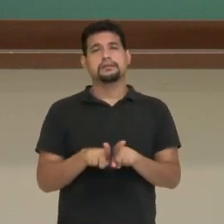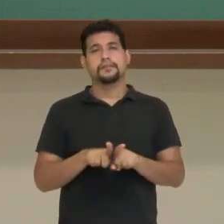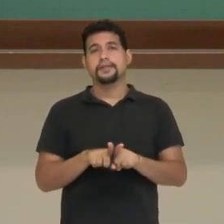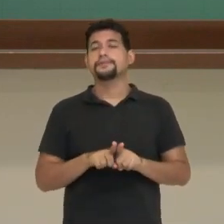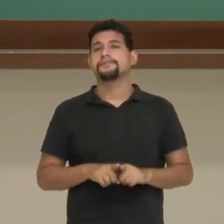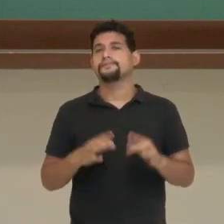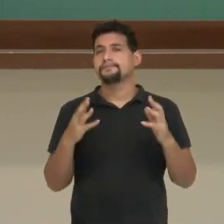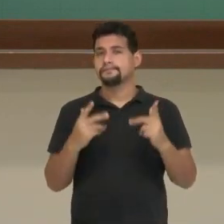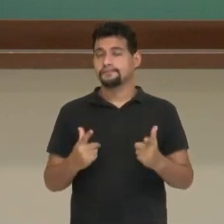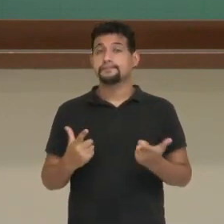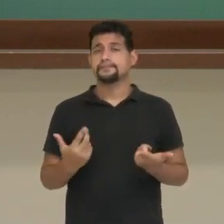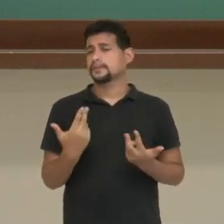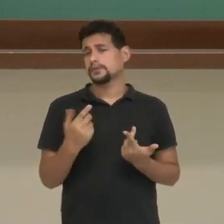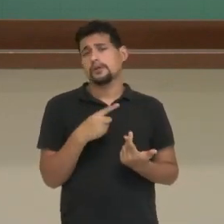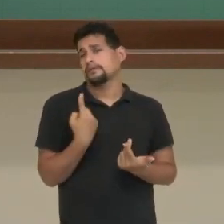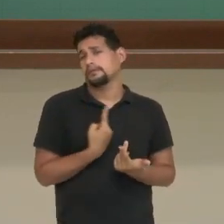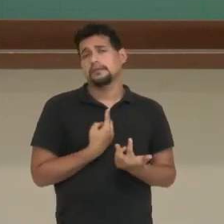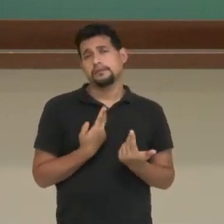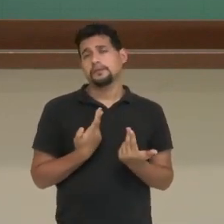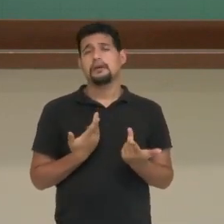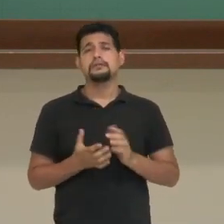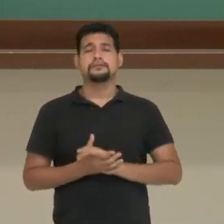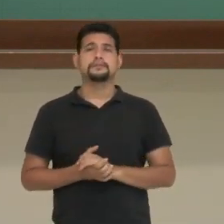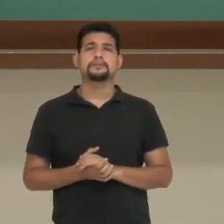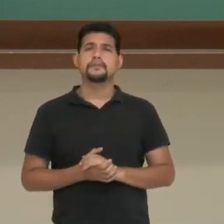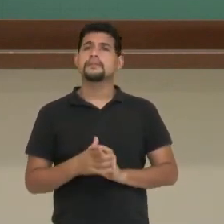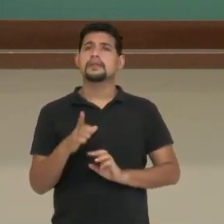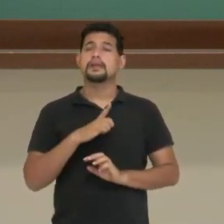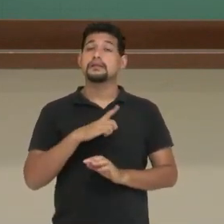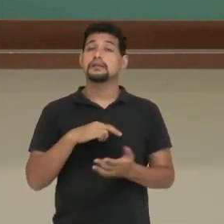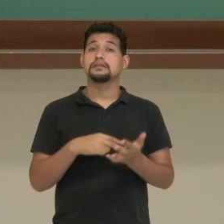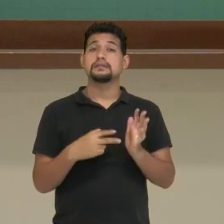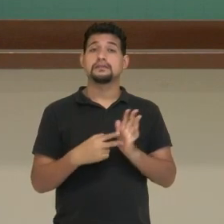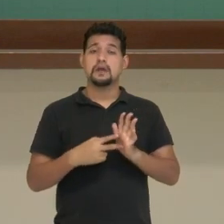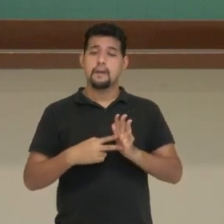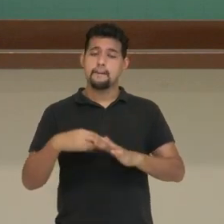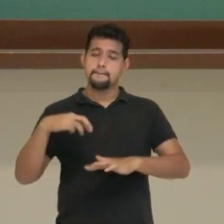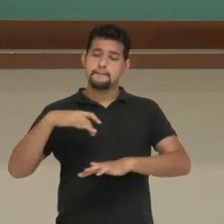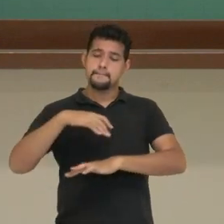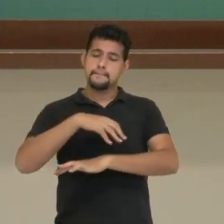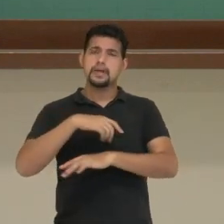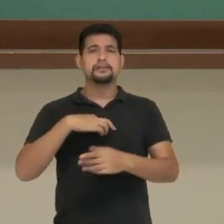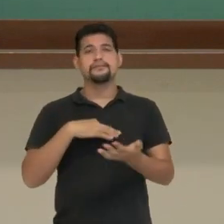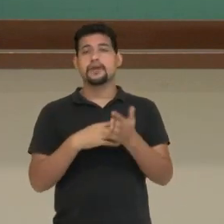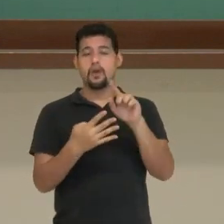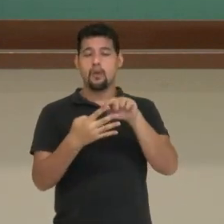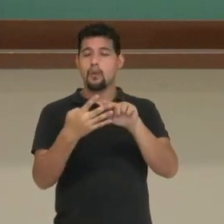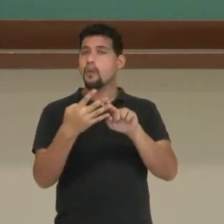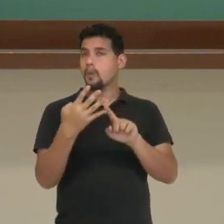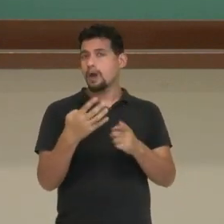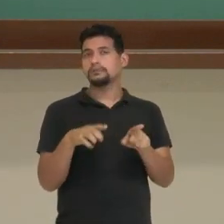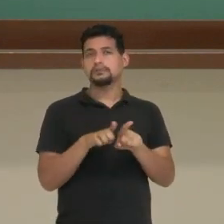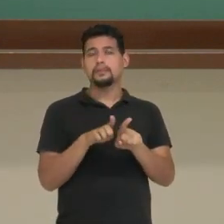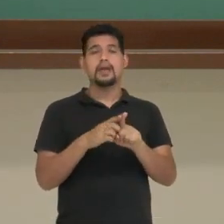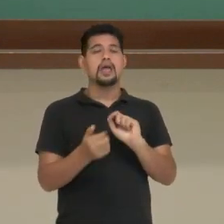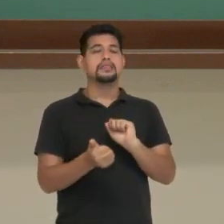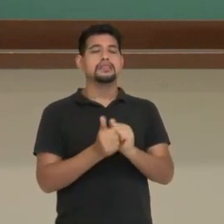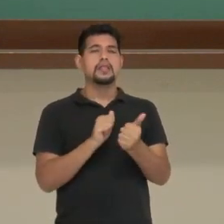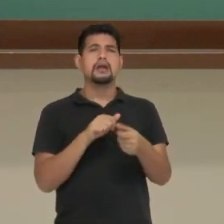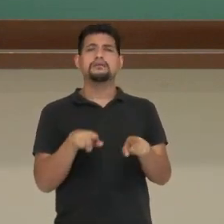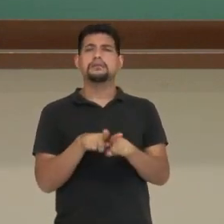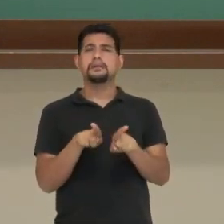que andam em duas pernas, como a gente, por exemplo, né? Tem aqueles que são quadrúpedes, que andam nas quatro patas. A adaptação